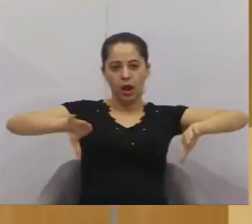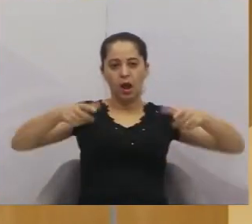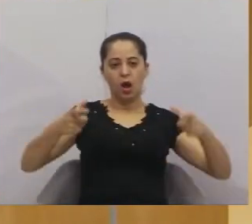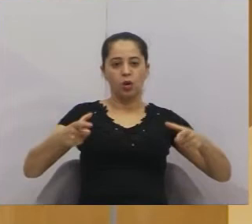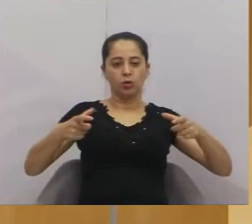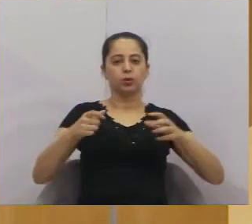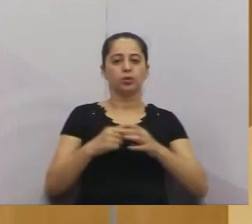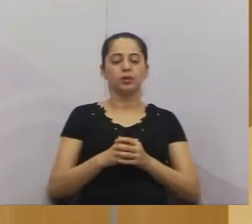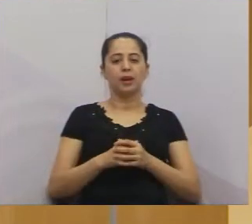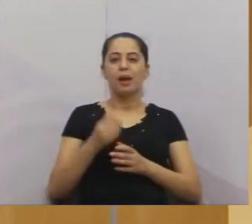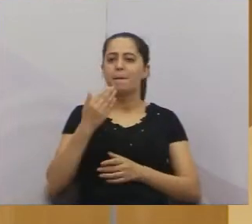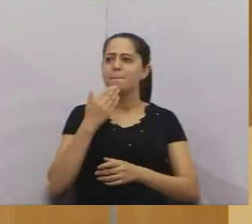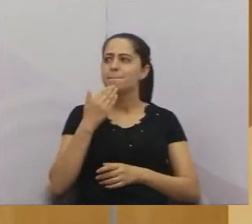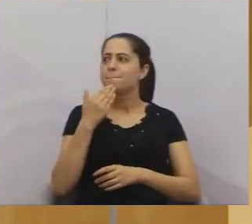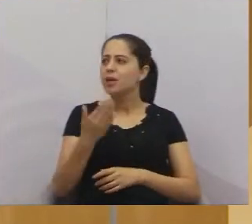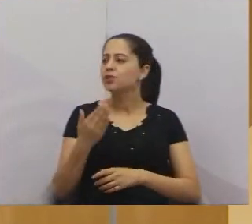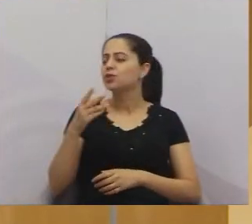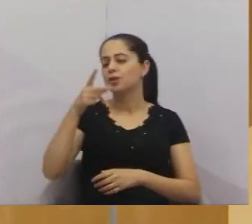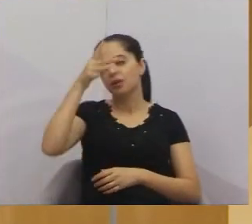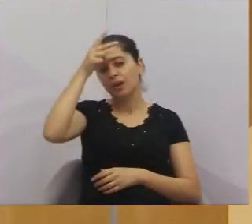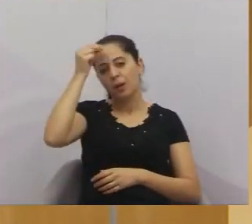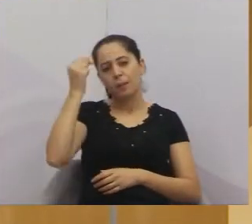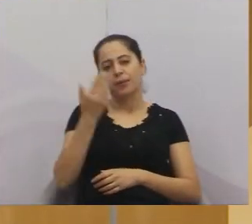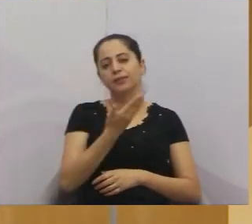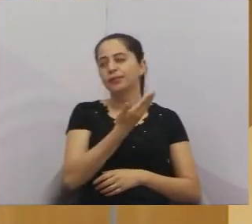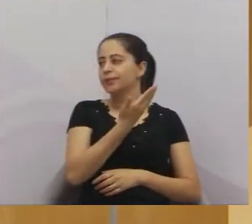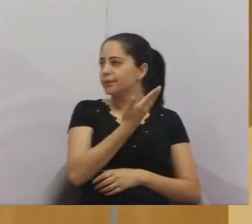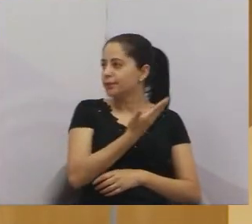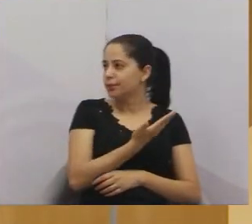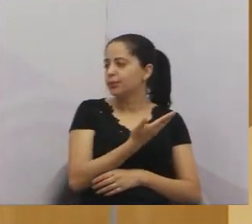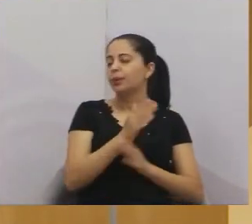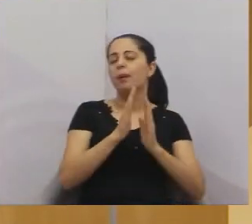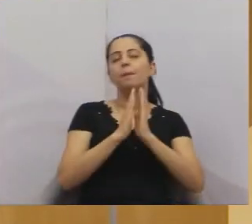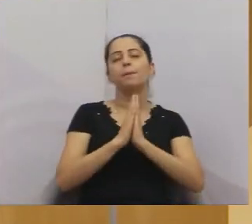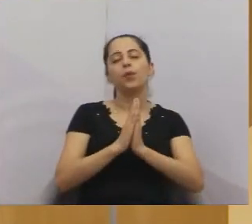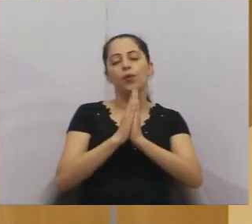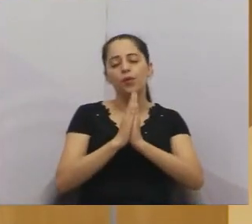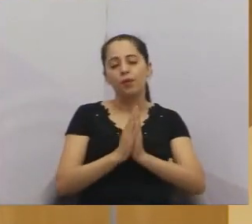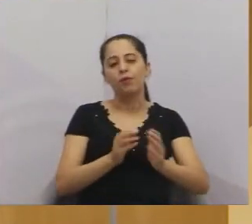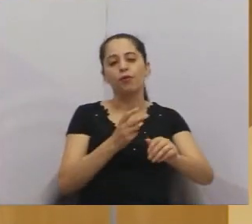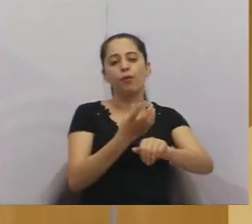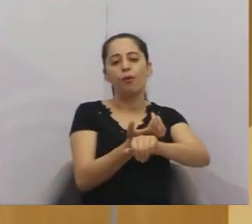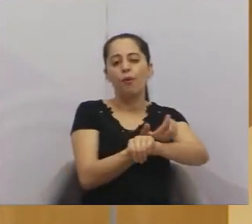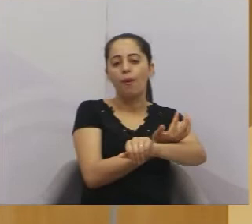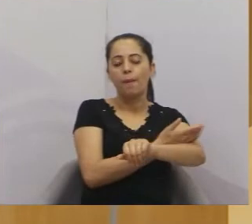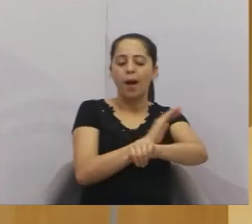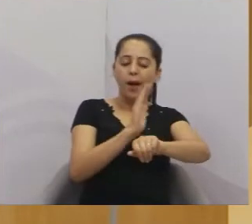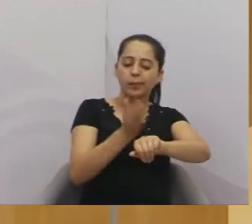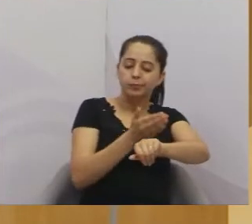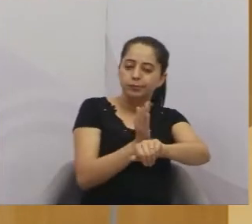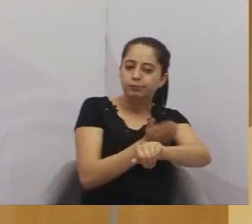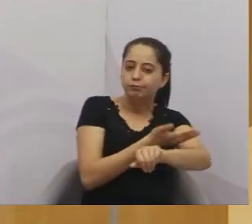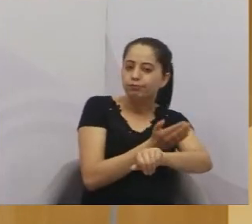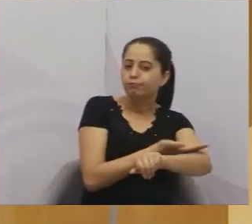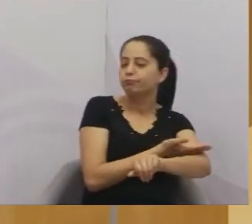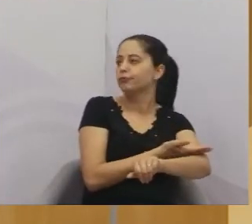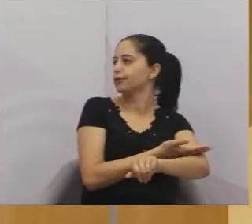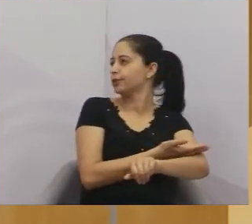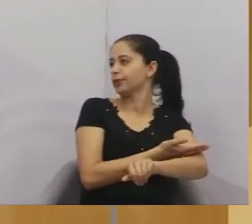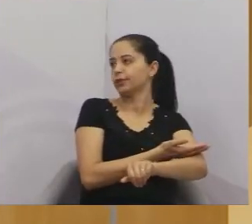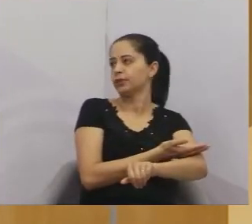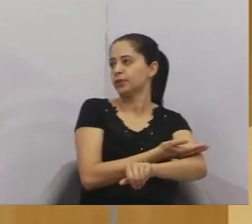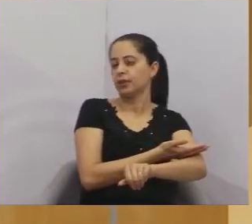gente pede para que olhe com carinho, que faça capina e limpeza, porque esse aspecto de abandono não é só